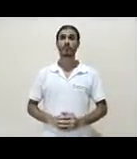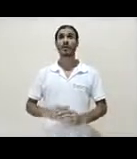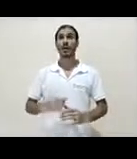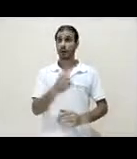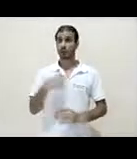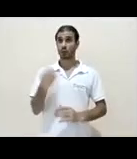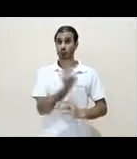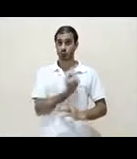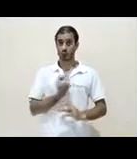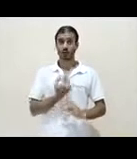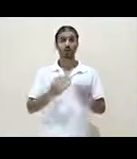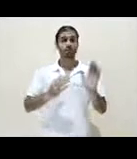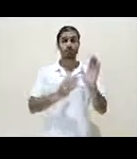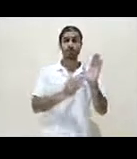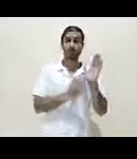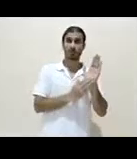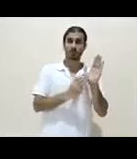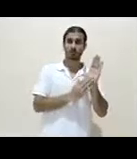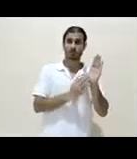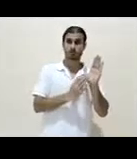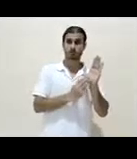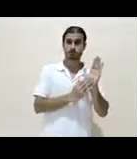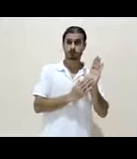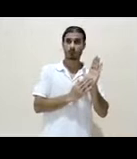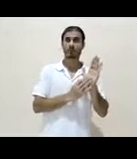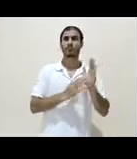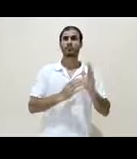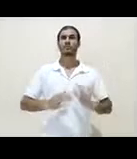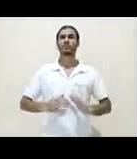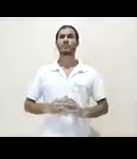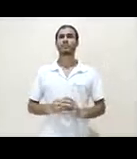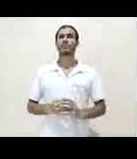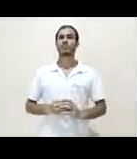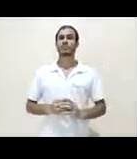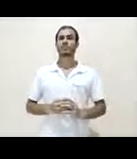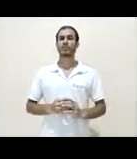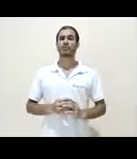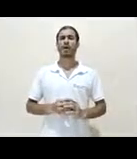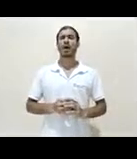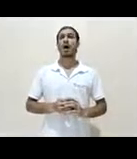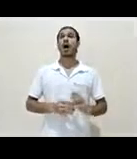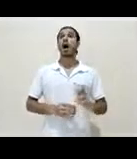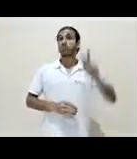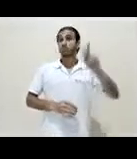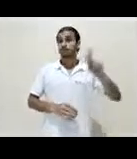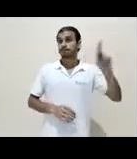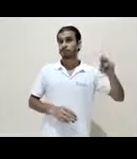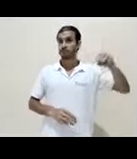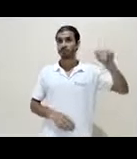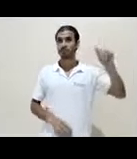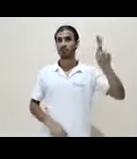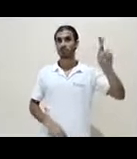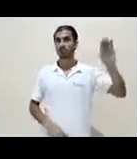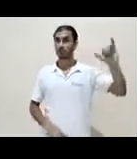Né, usar as abordagens da análise estática, né, a professora Márcia, a tese de doutorado dela, inclusive,